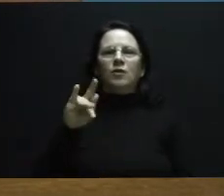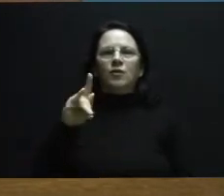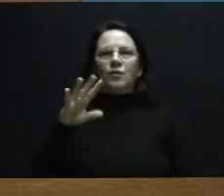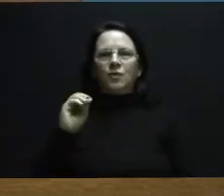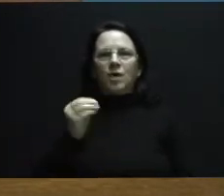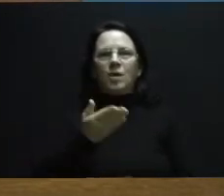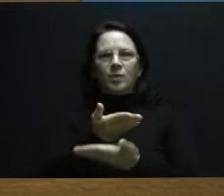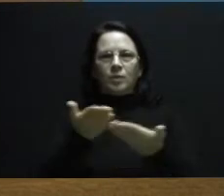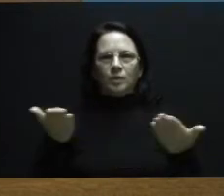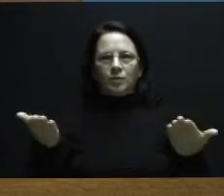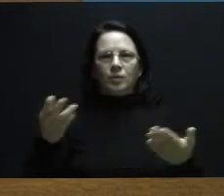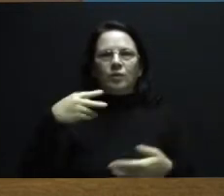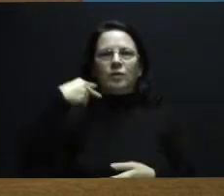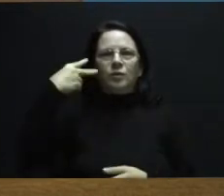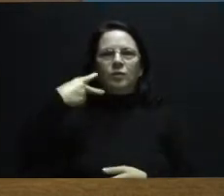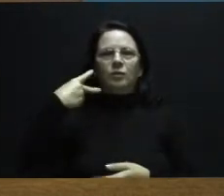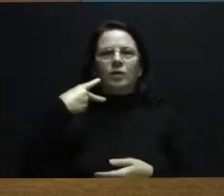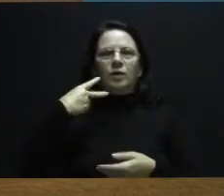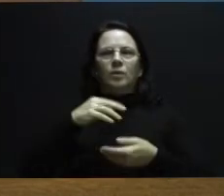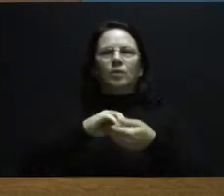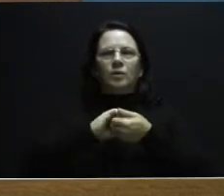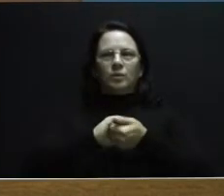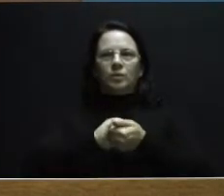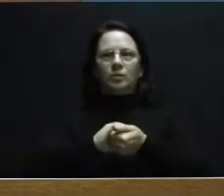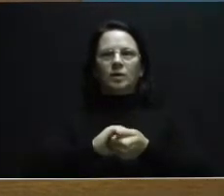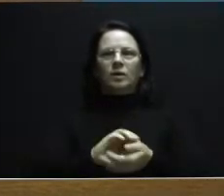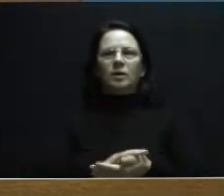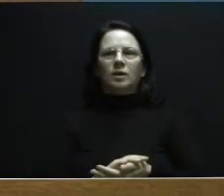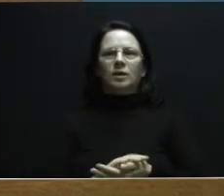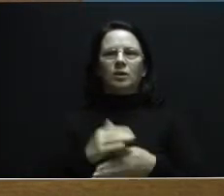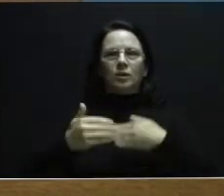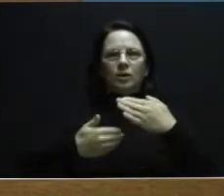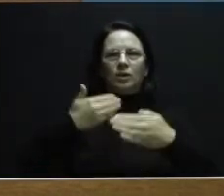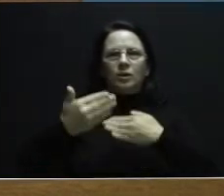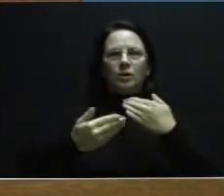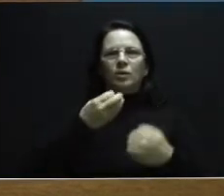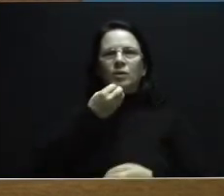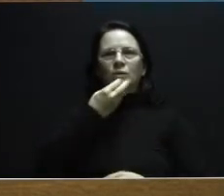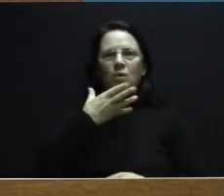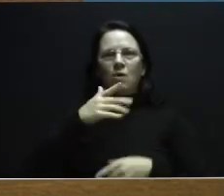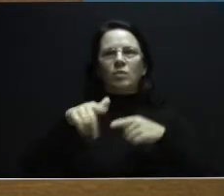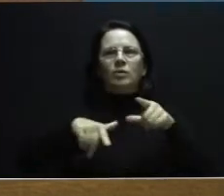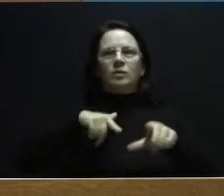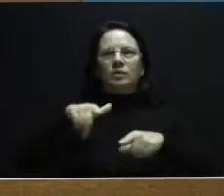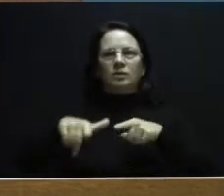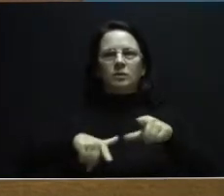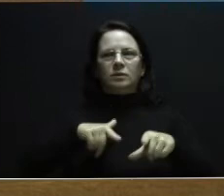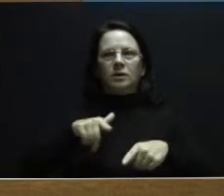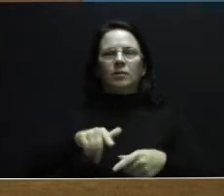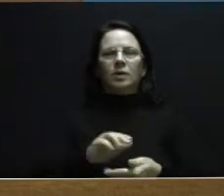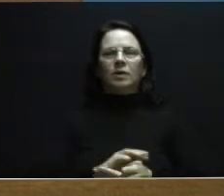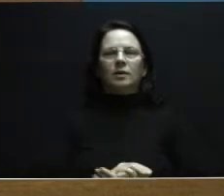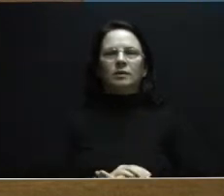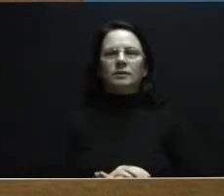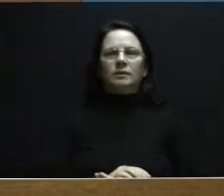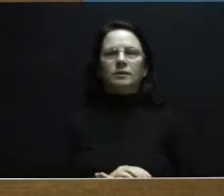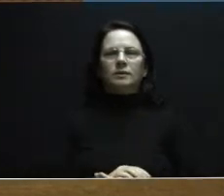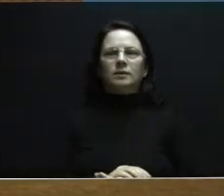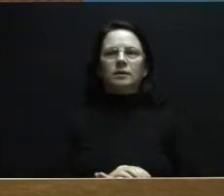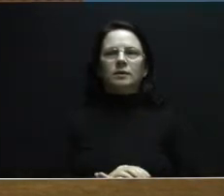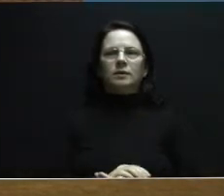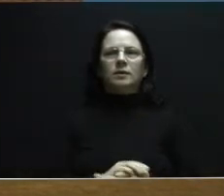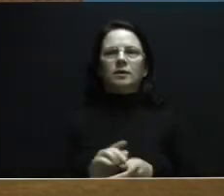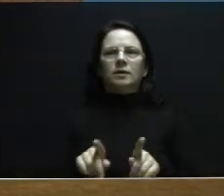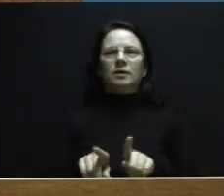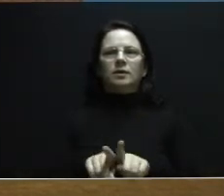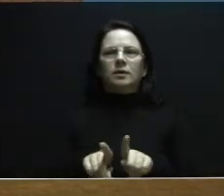vereadores, nobres edis, que estamos aqui na luta, né, para desenvolver aí um ótimo trabalho para o nosso município. Quero também, na figura do